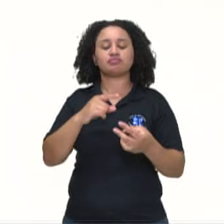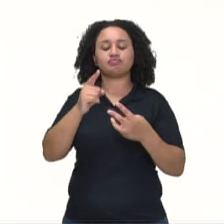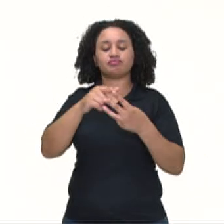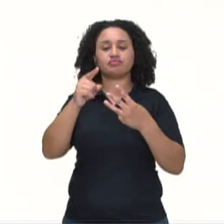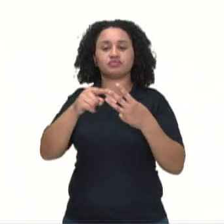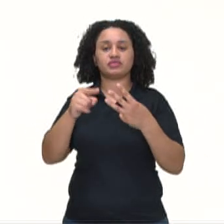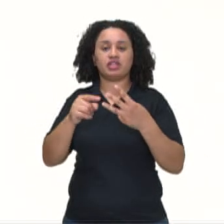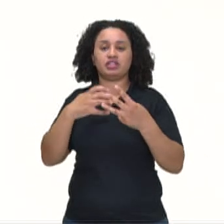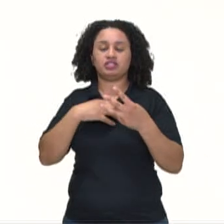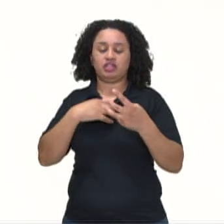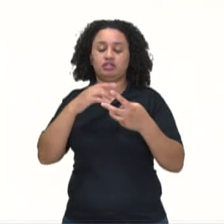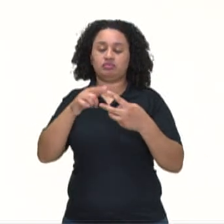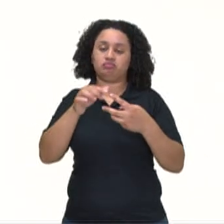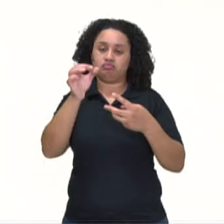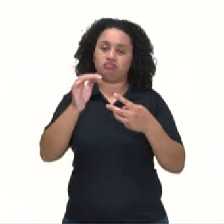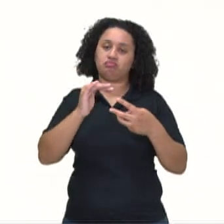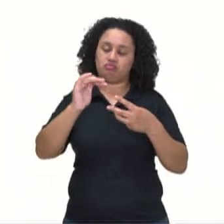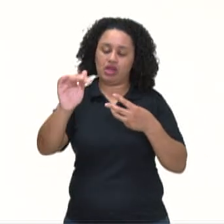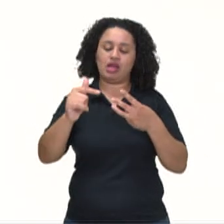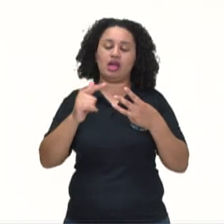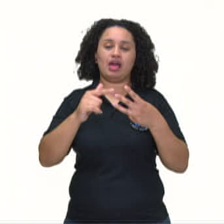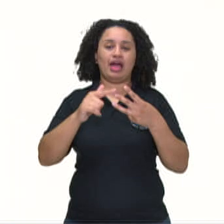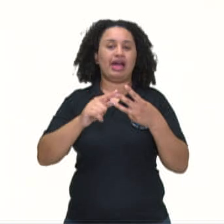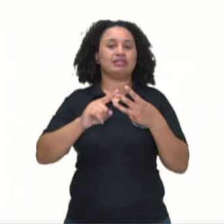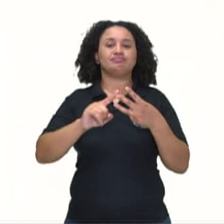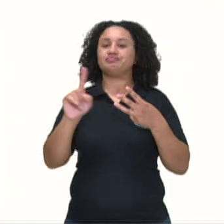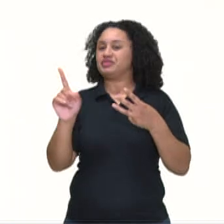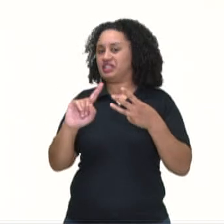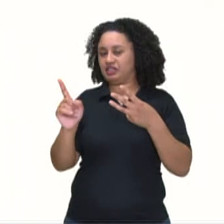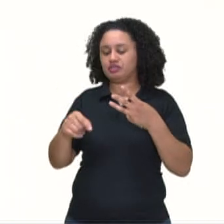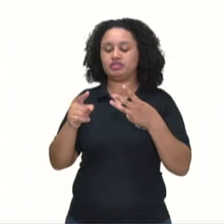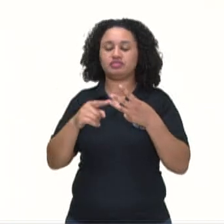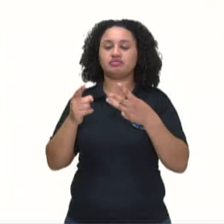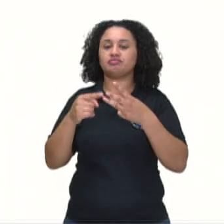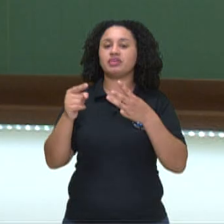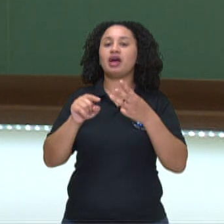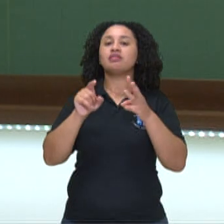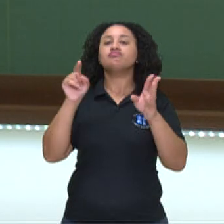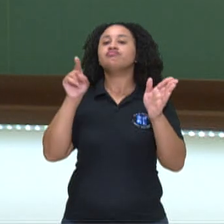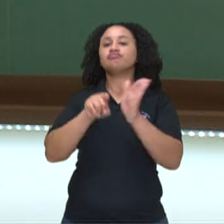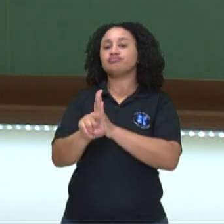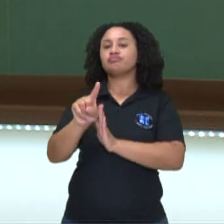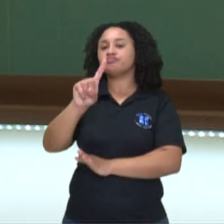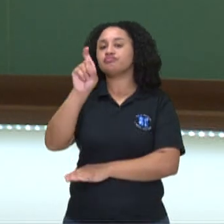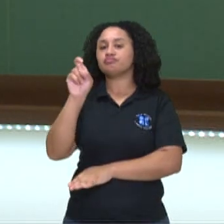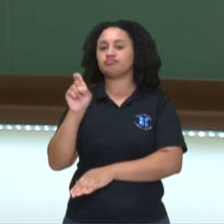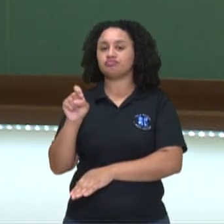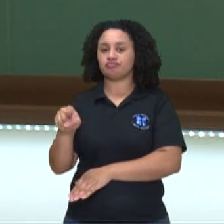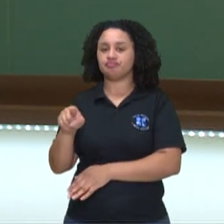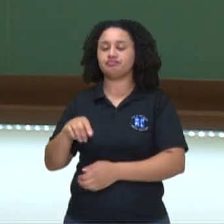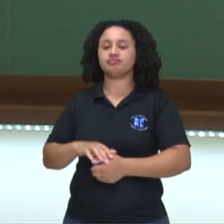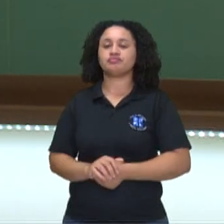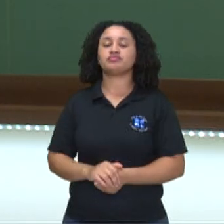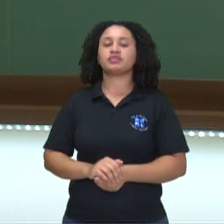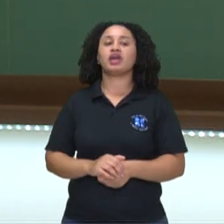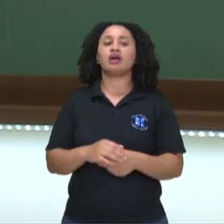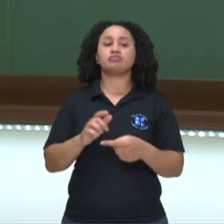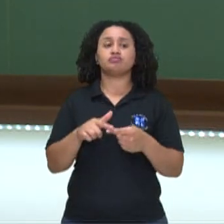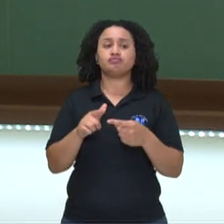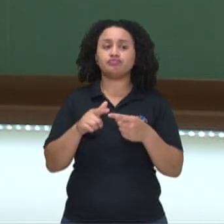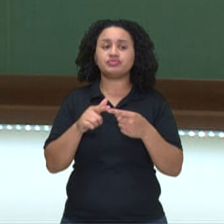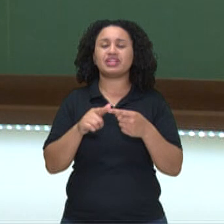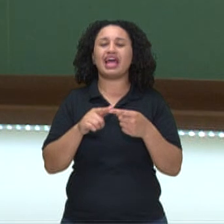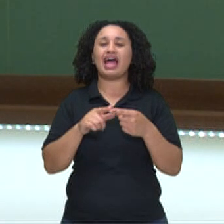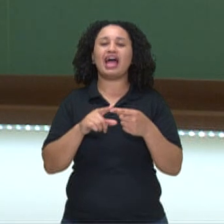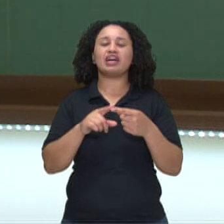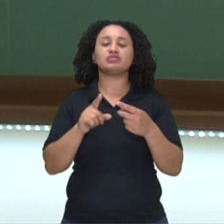formas: afirmativa, negativa e interrogativa. Na forma negativa do presente simples, ou do simple